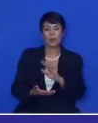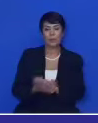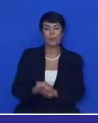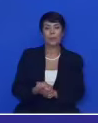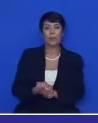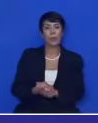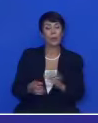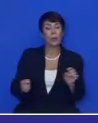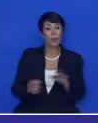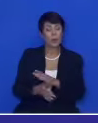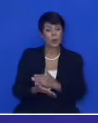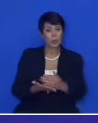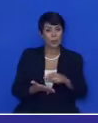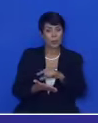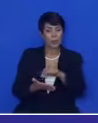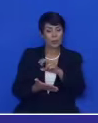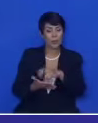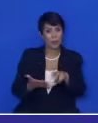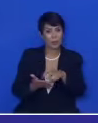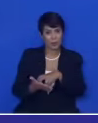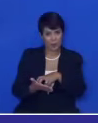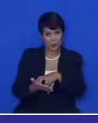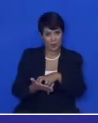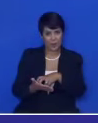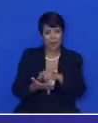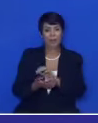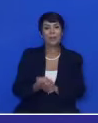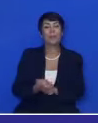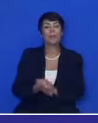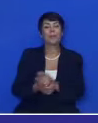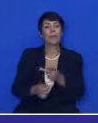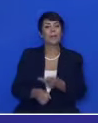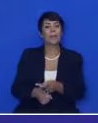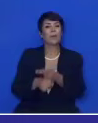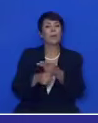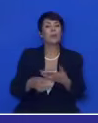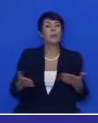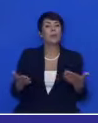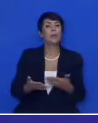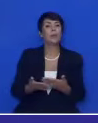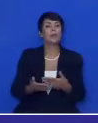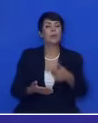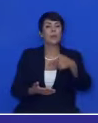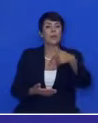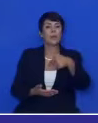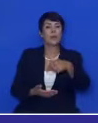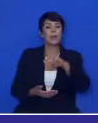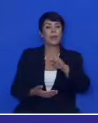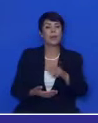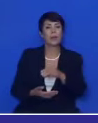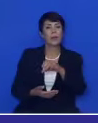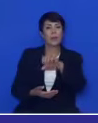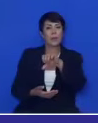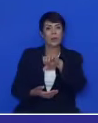Tudo pronto para o sorteio da Quina, concurso 5.410, com o prêmio na faixa principal de